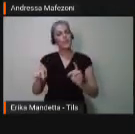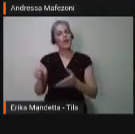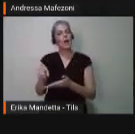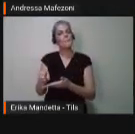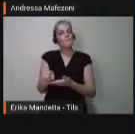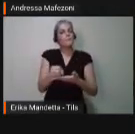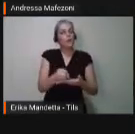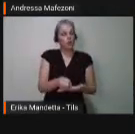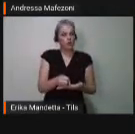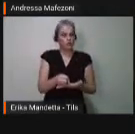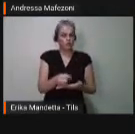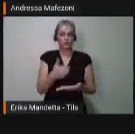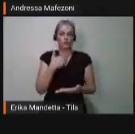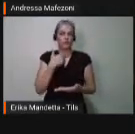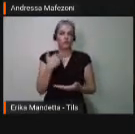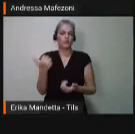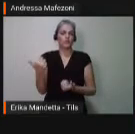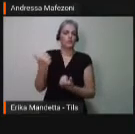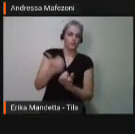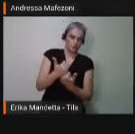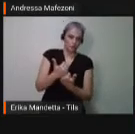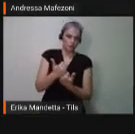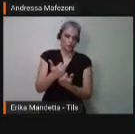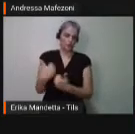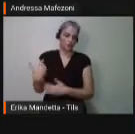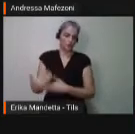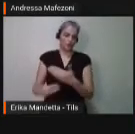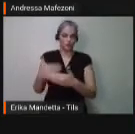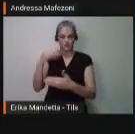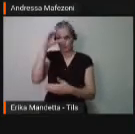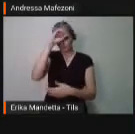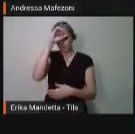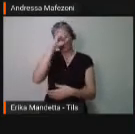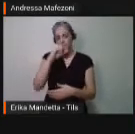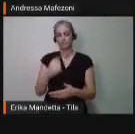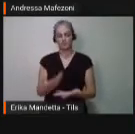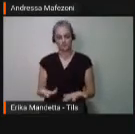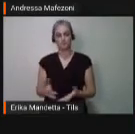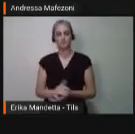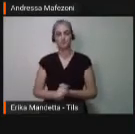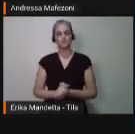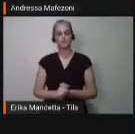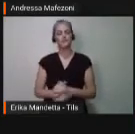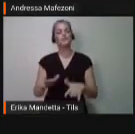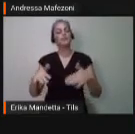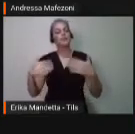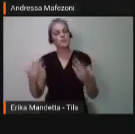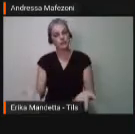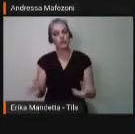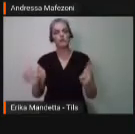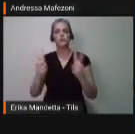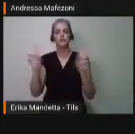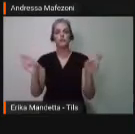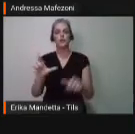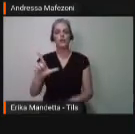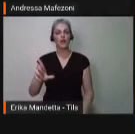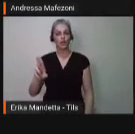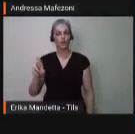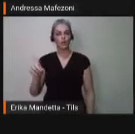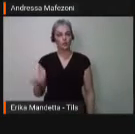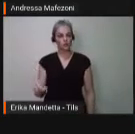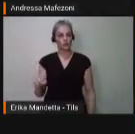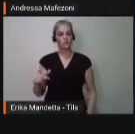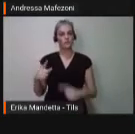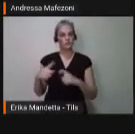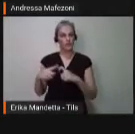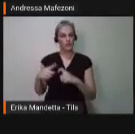escolarização dos estudantes. Então, para essa questão do laudo médico, né? Então, a gente ainda tem que pensar que